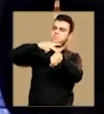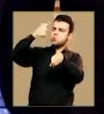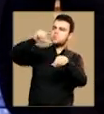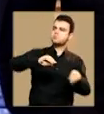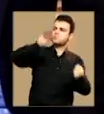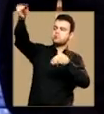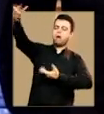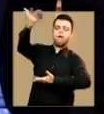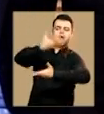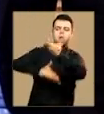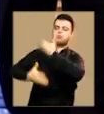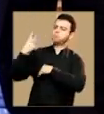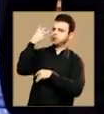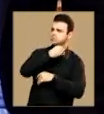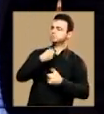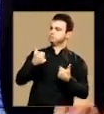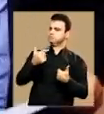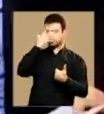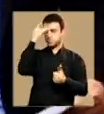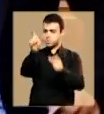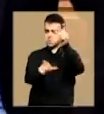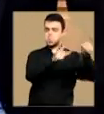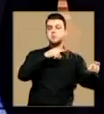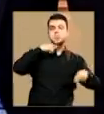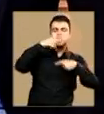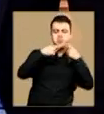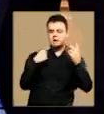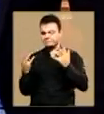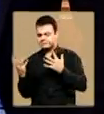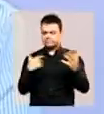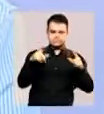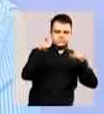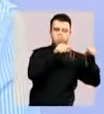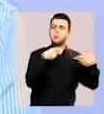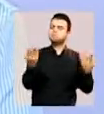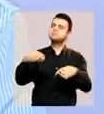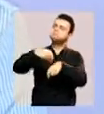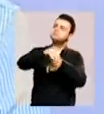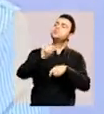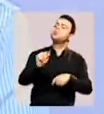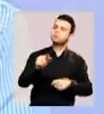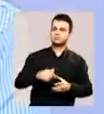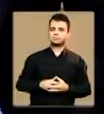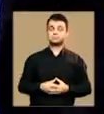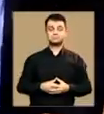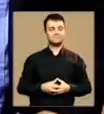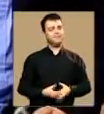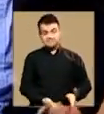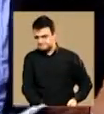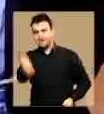um intercâmbio para o pessoal que está em dúvida, para decidir de uma vez só? Só vai.